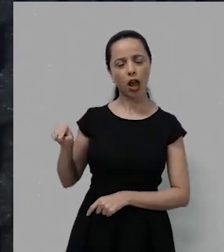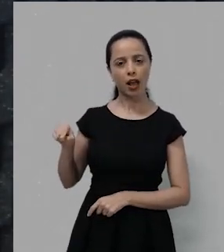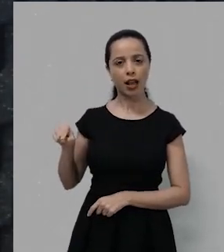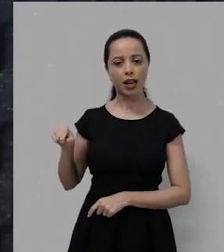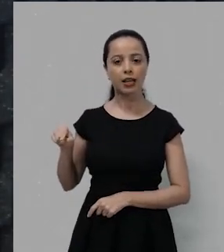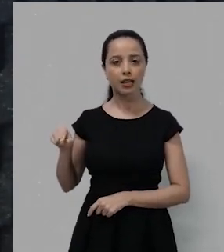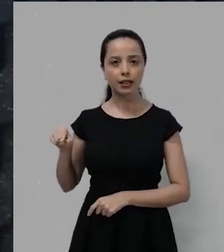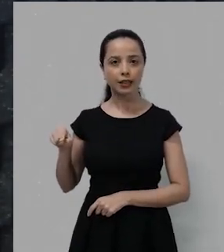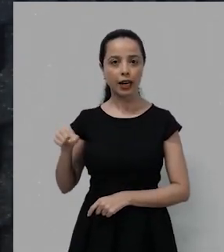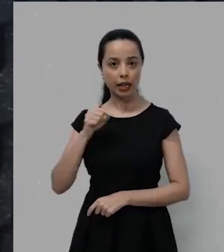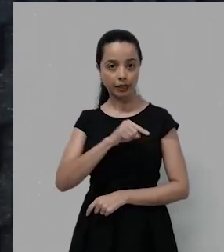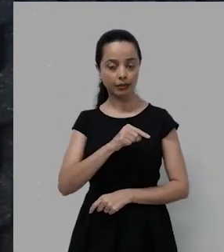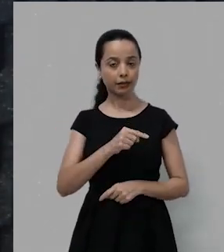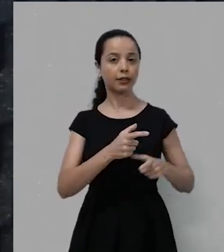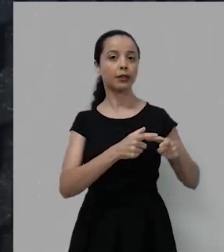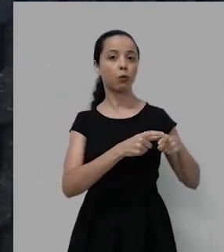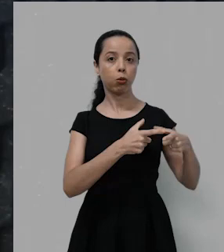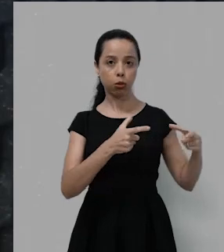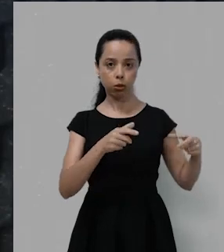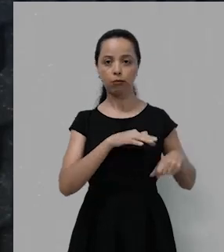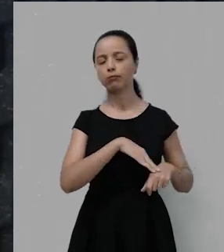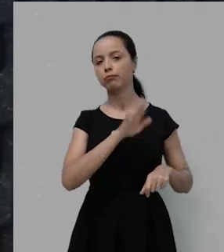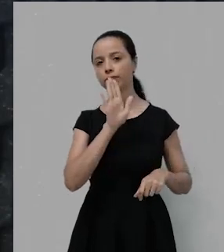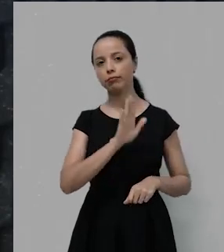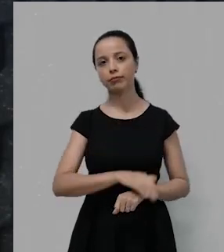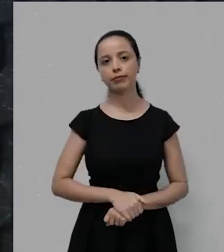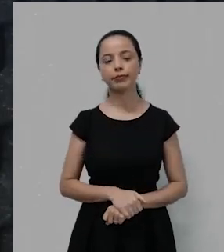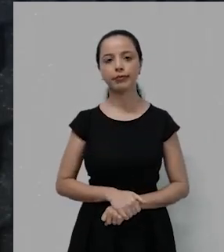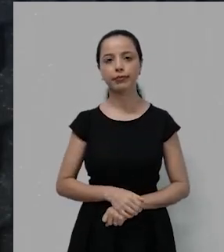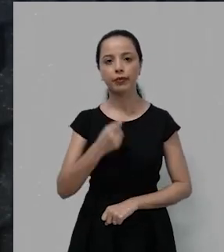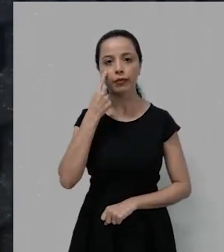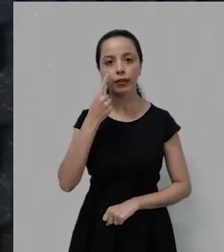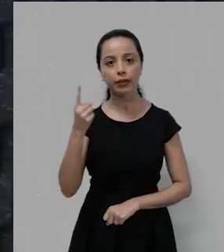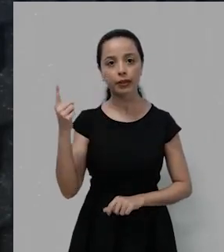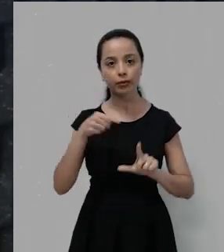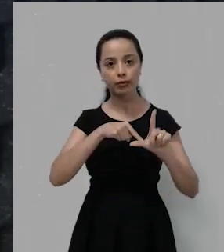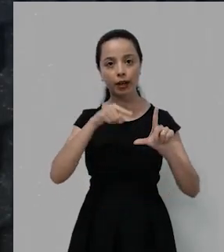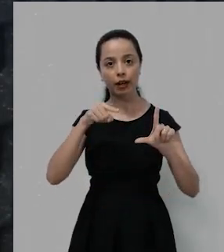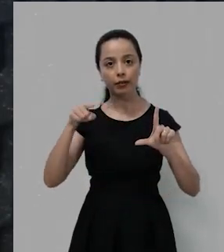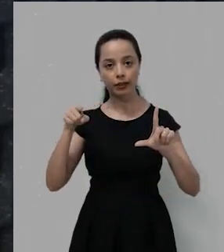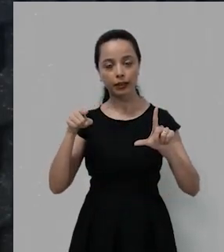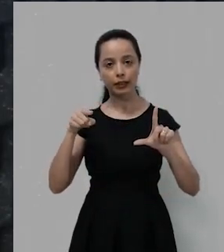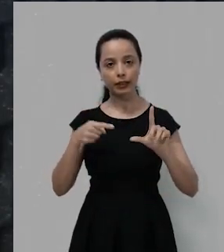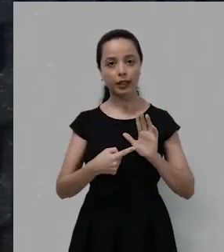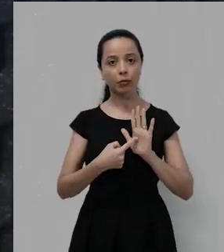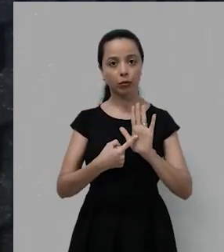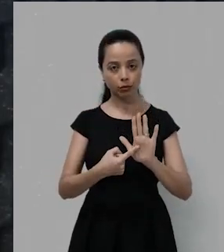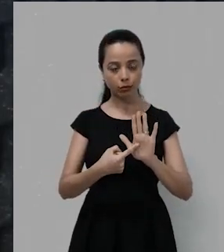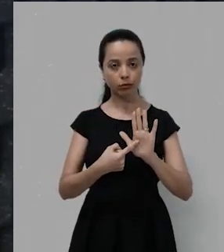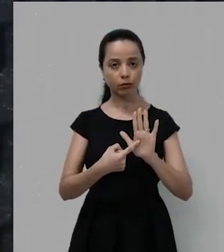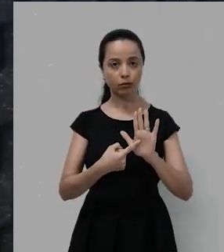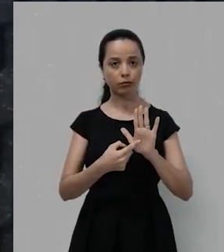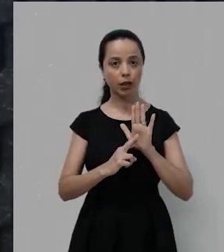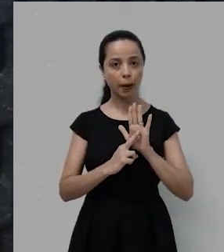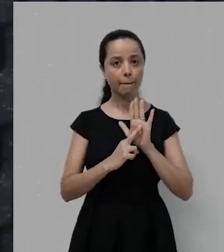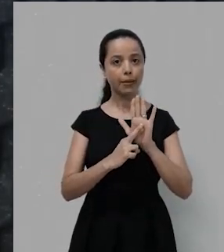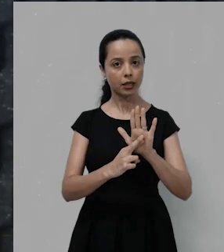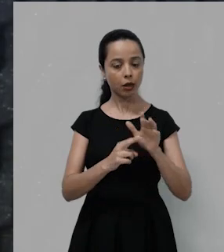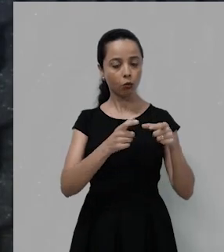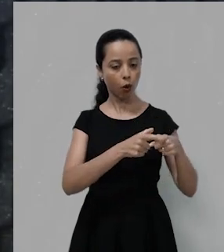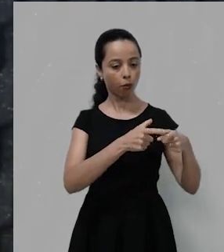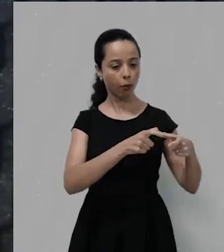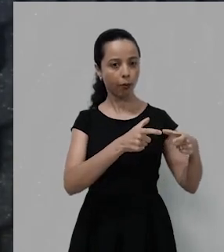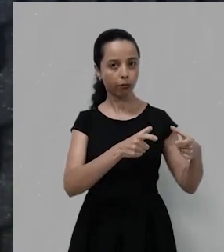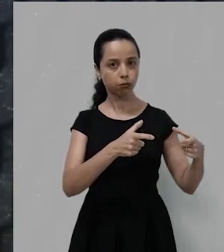se multiplicar mais. Então, o gráfico aqui que vai estar representando a população, o crescimento